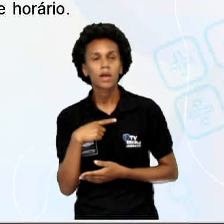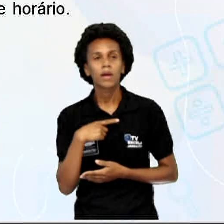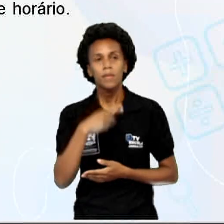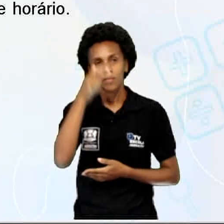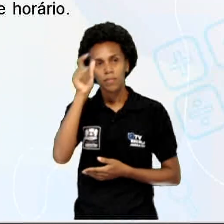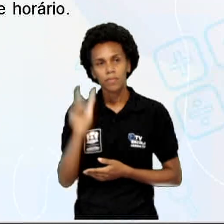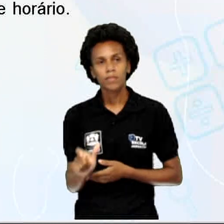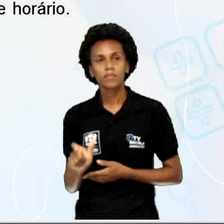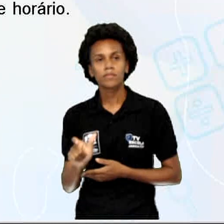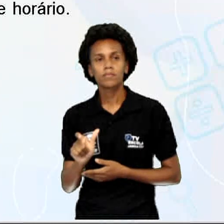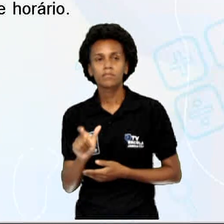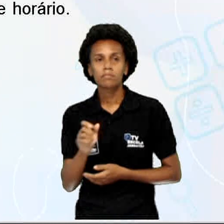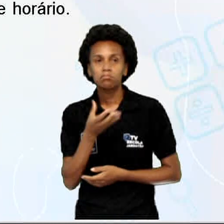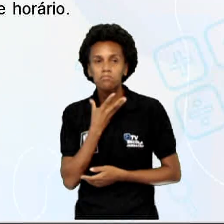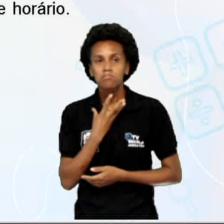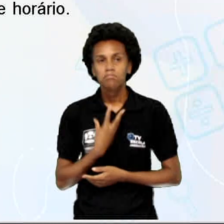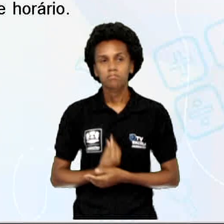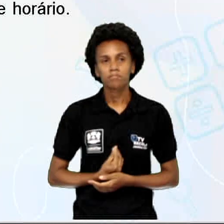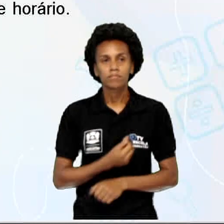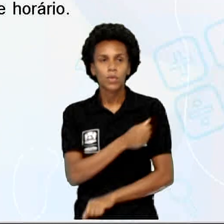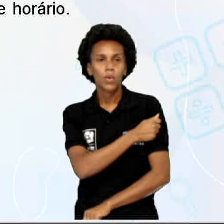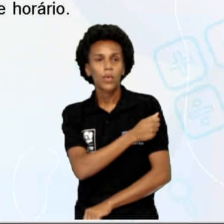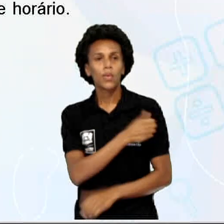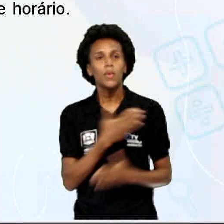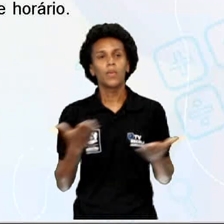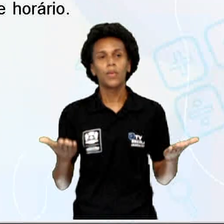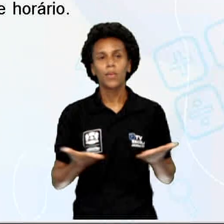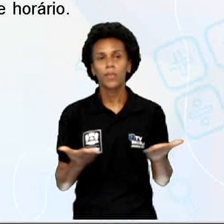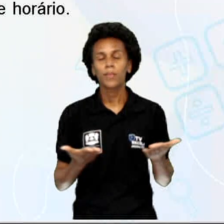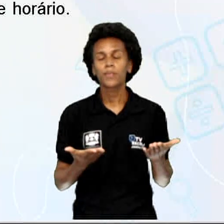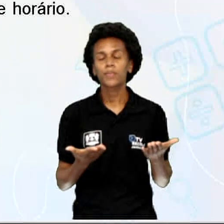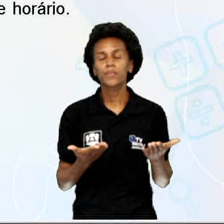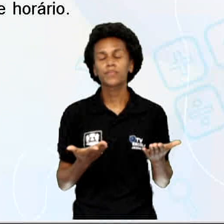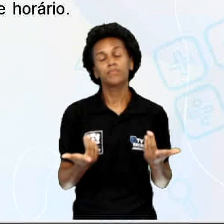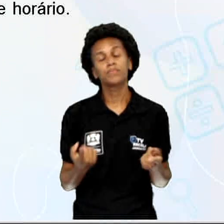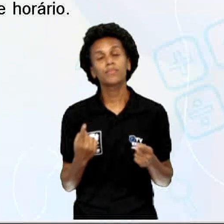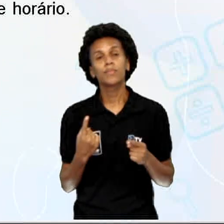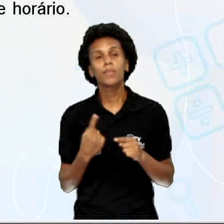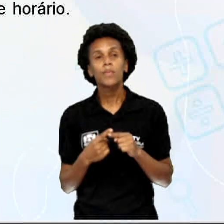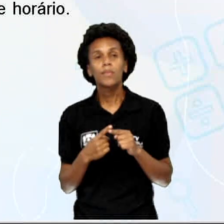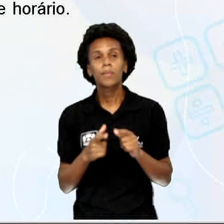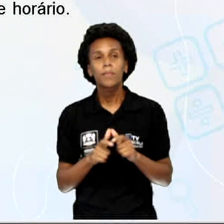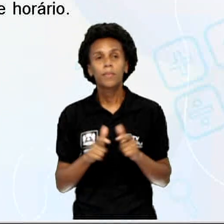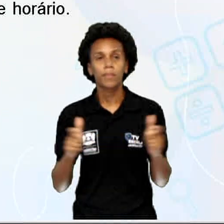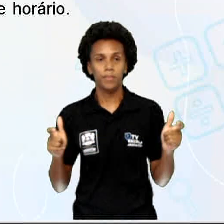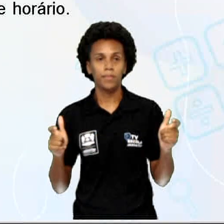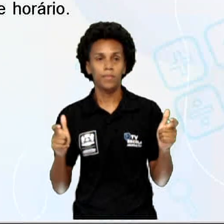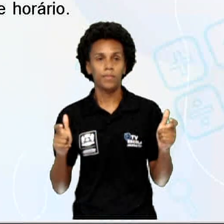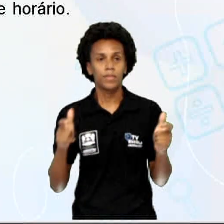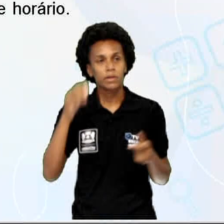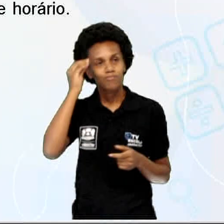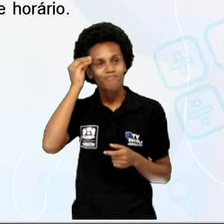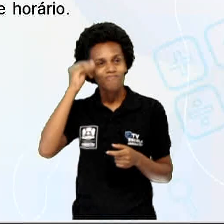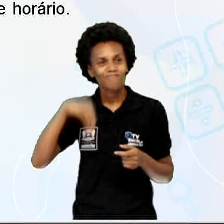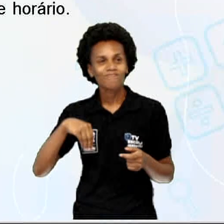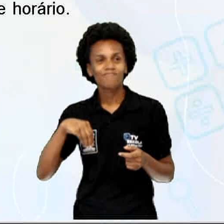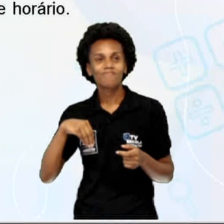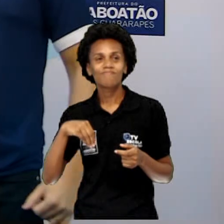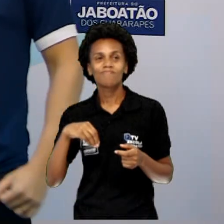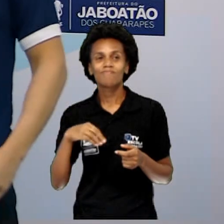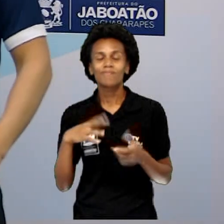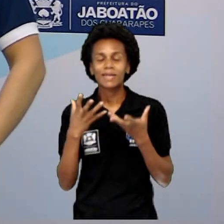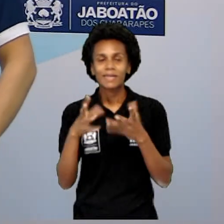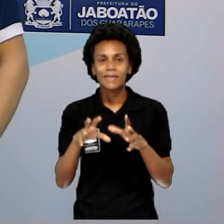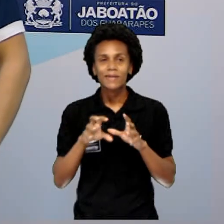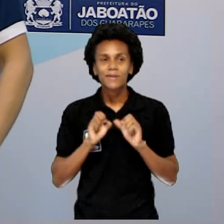Portanto, grande parte destes parece desmotivada em relação à aquisição do conhecimento. Observa